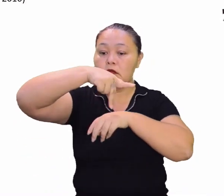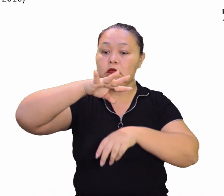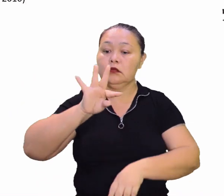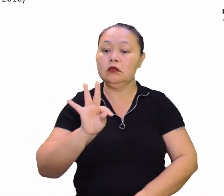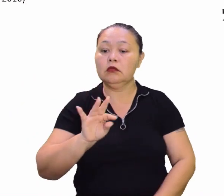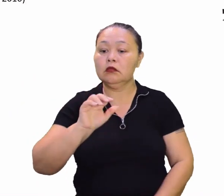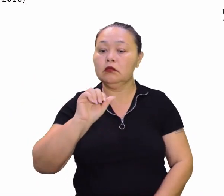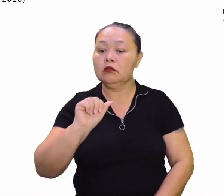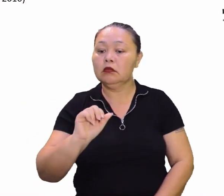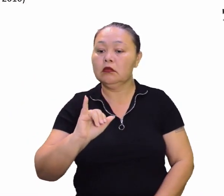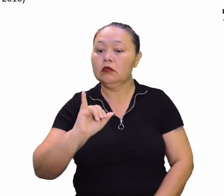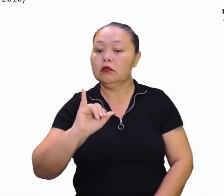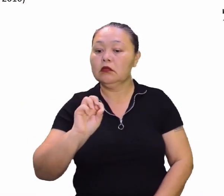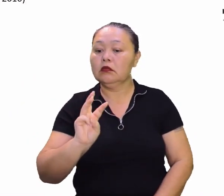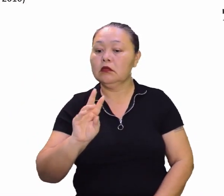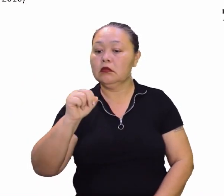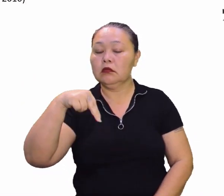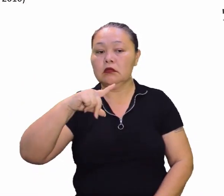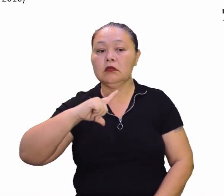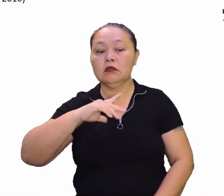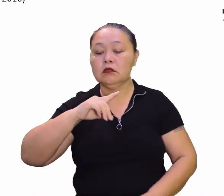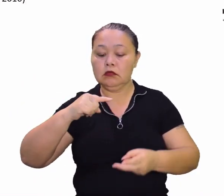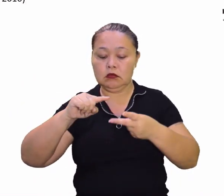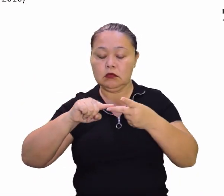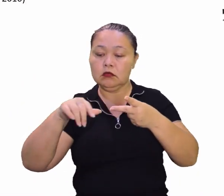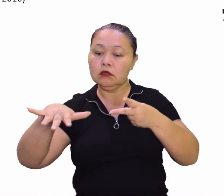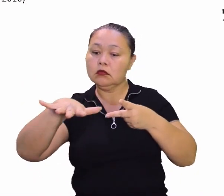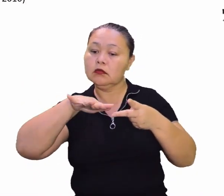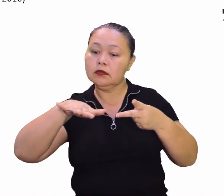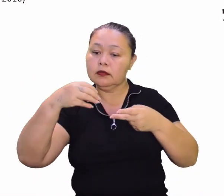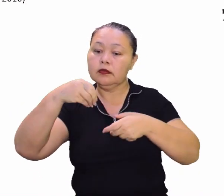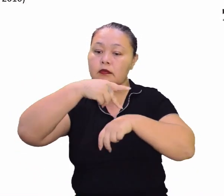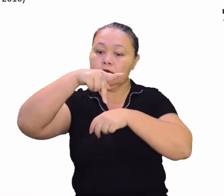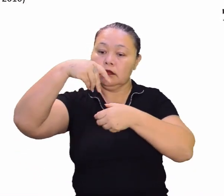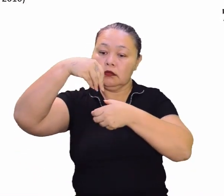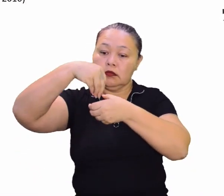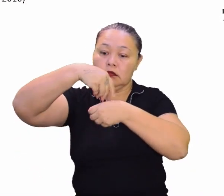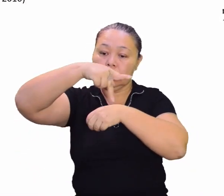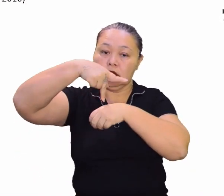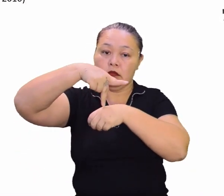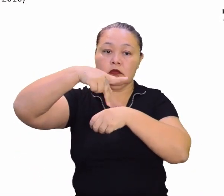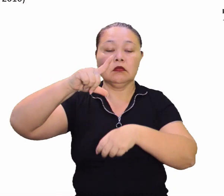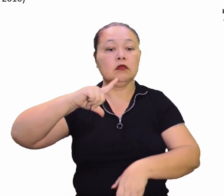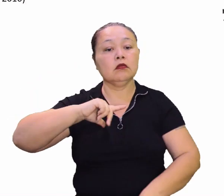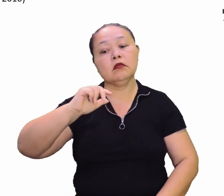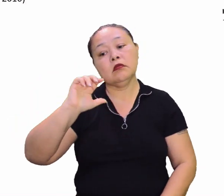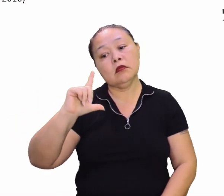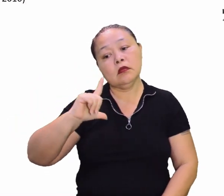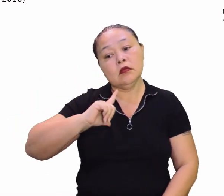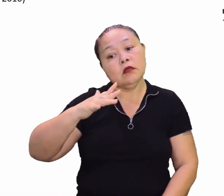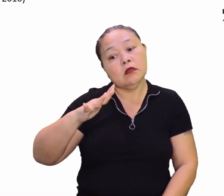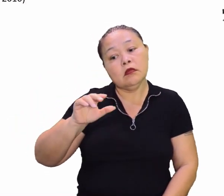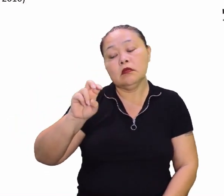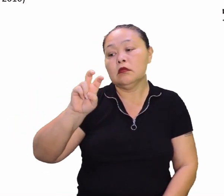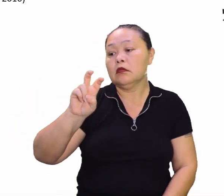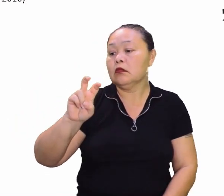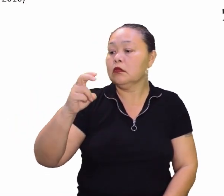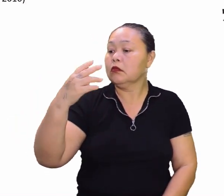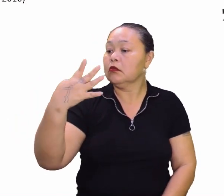é o principal ramo do setor secundário deste país, ocupando aí, ó,